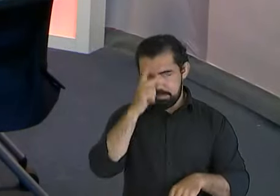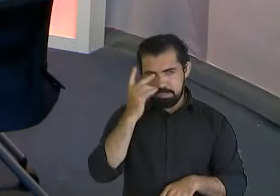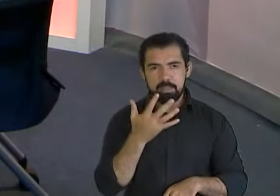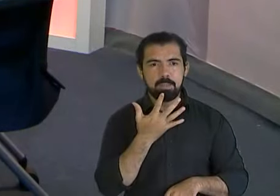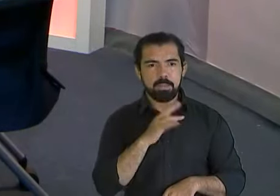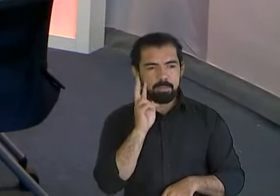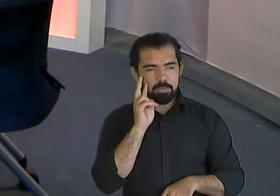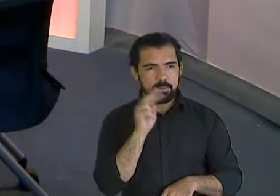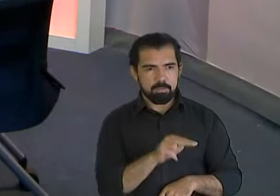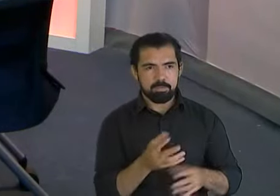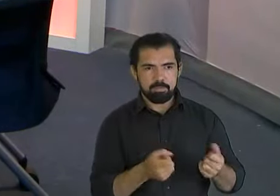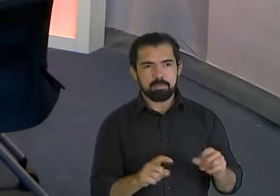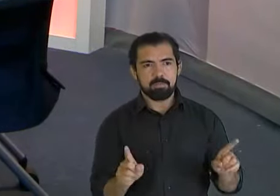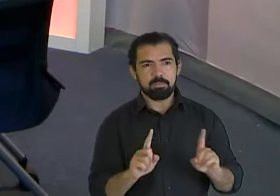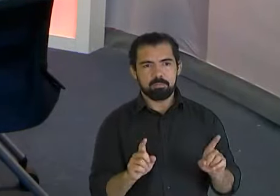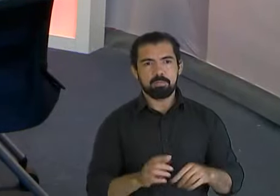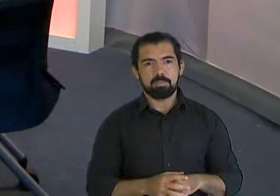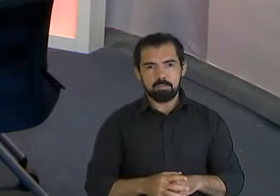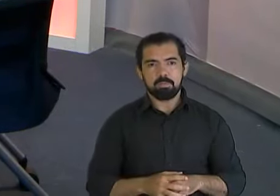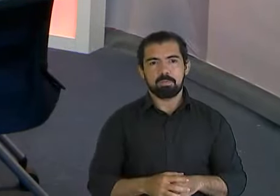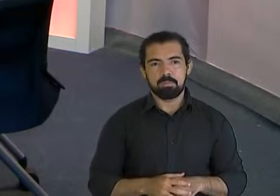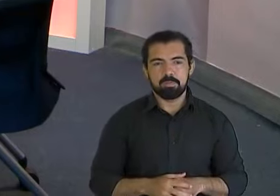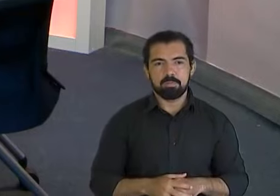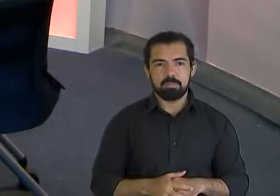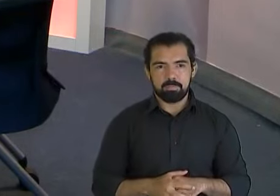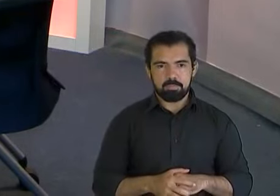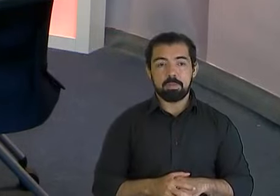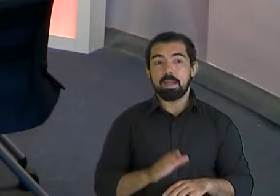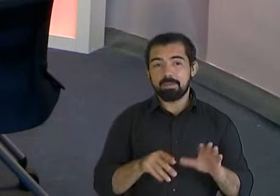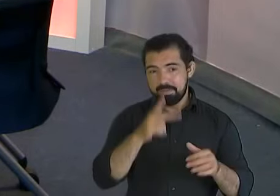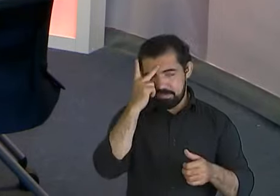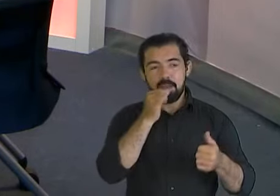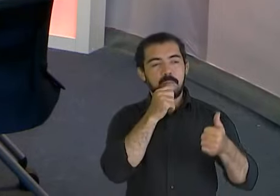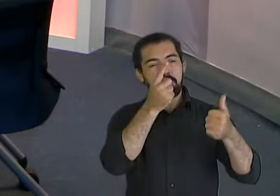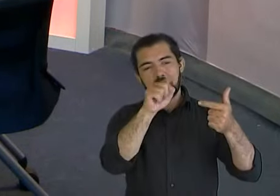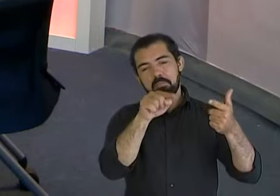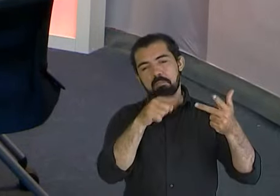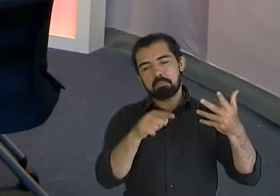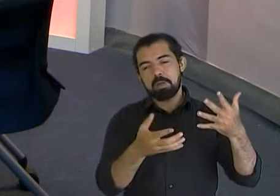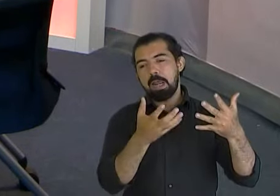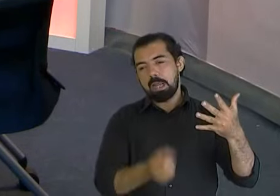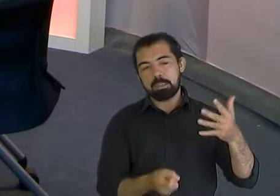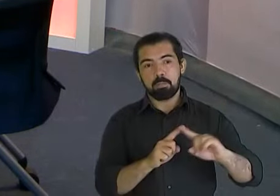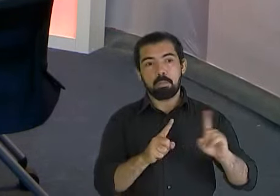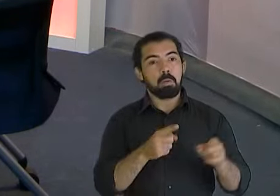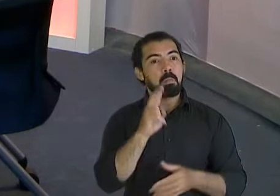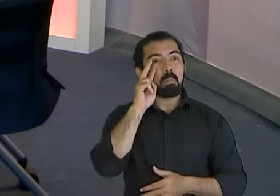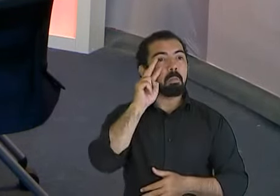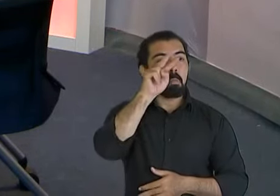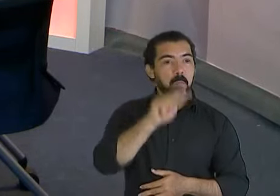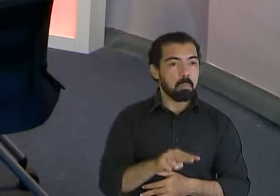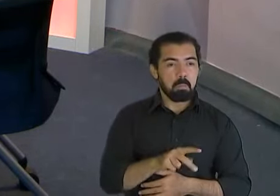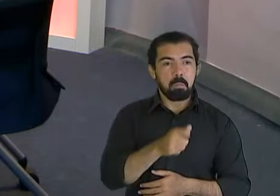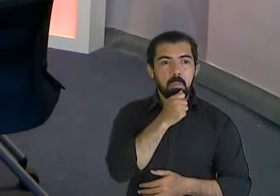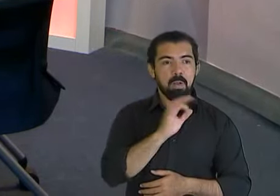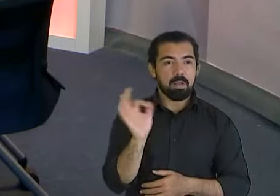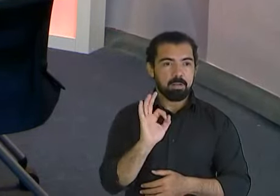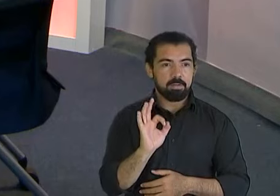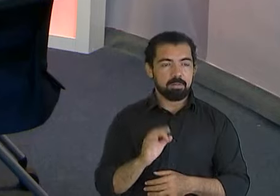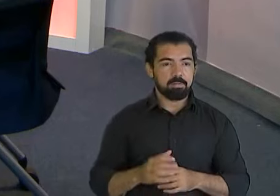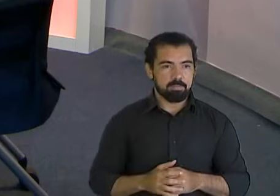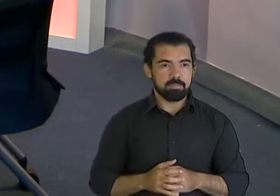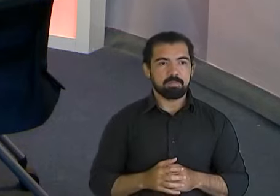Pulam, aceitam, que é muito Muitas comum, mesmo, né? só Em vão todas as aceitando, redes né? sociais, na realidade, a gente Sim, a tem o gente não costume sabe o de. que as pessoas estão podendo usar nosso, não estão, né? A gente